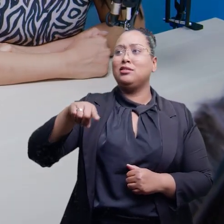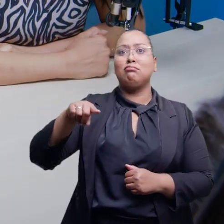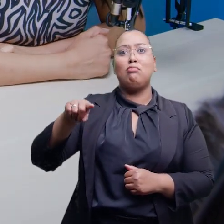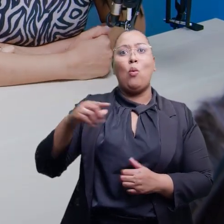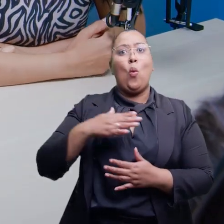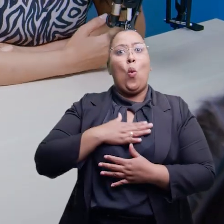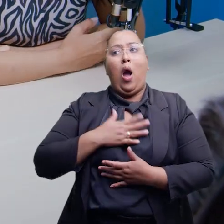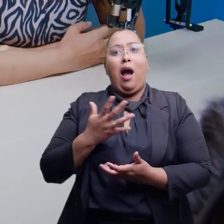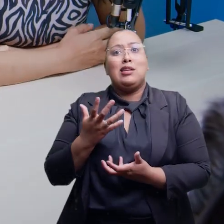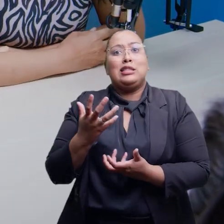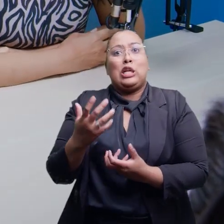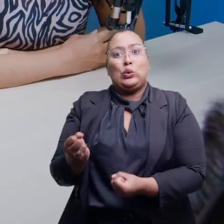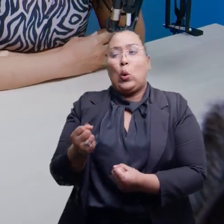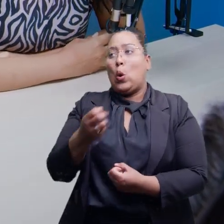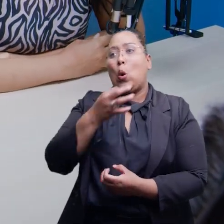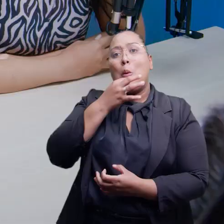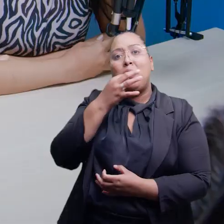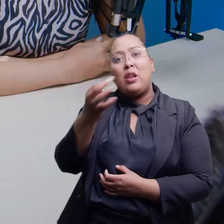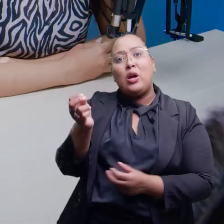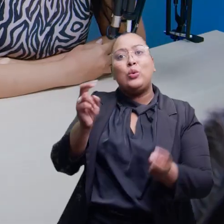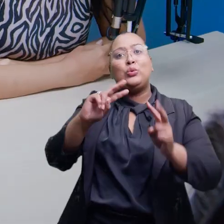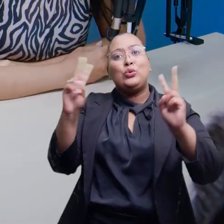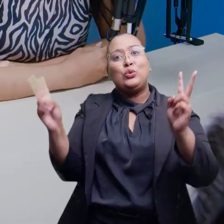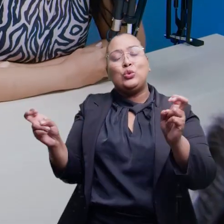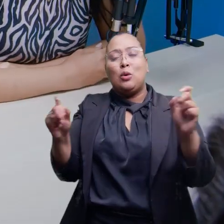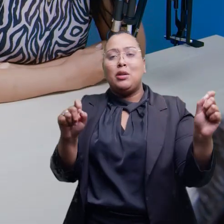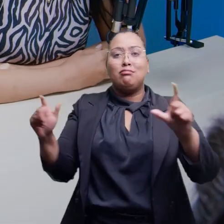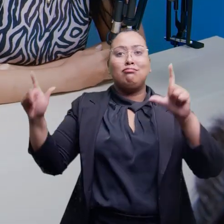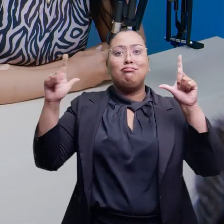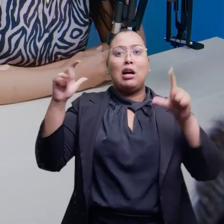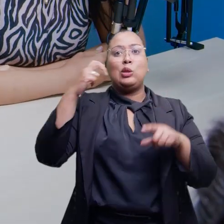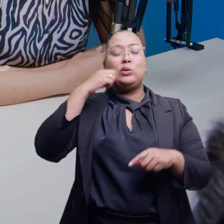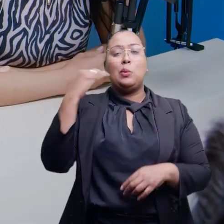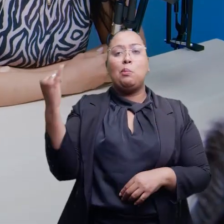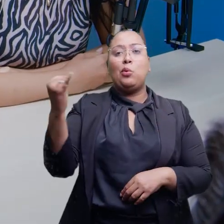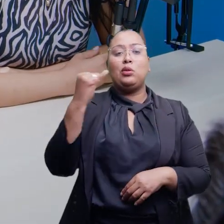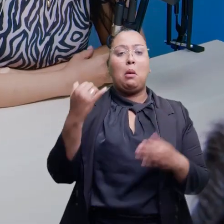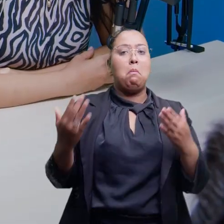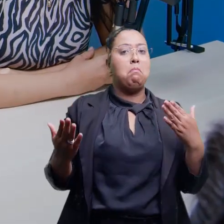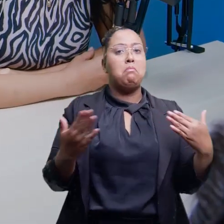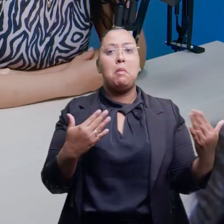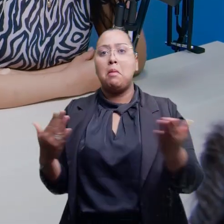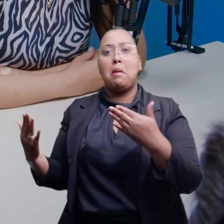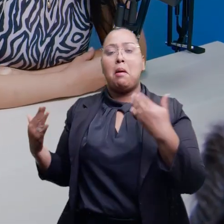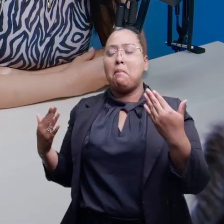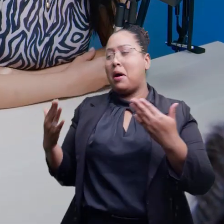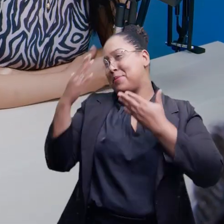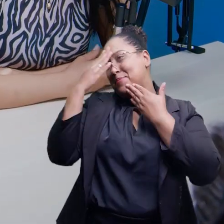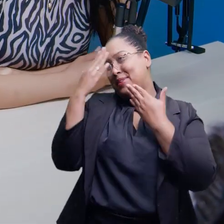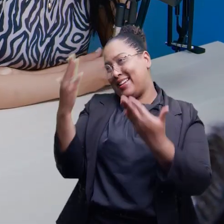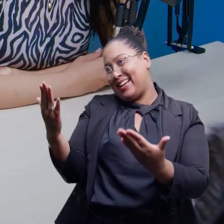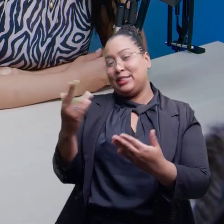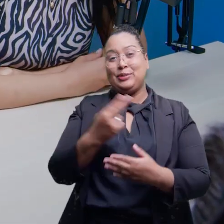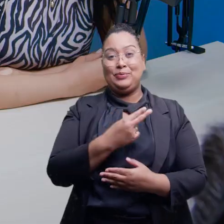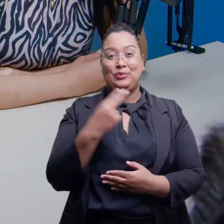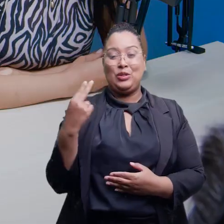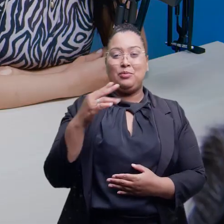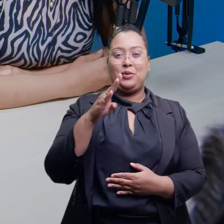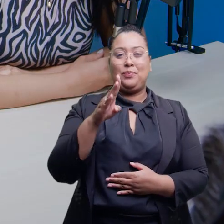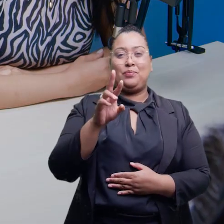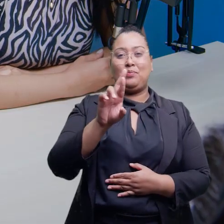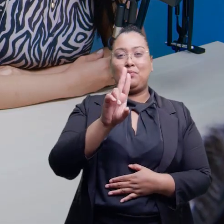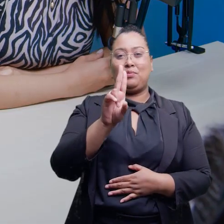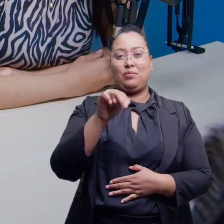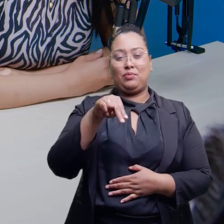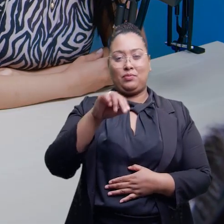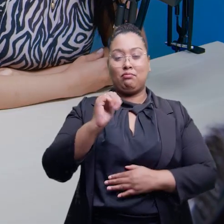por acatar essa sugestão da gente trazer esse tema tão legal, tão importante, que a gente vai fazer essa conversa hoje. Meu nome